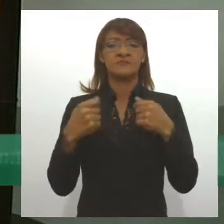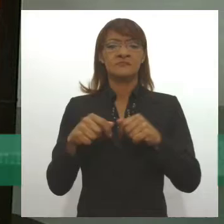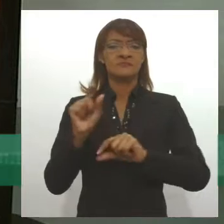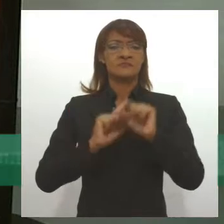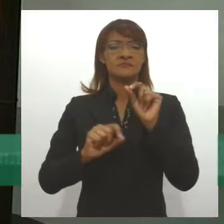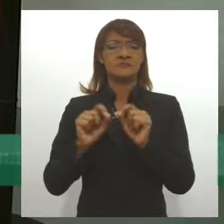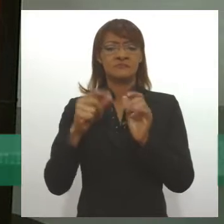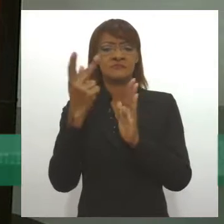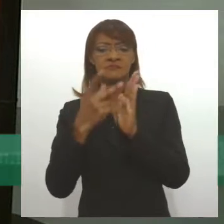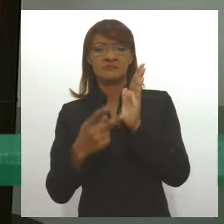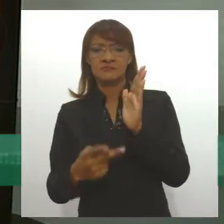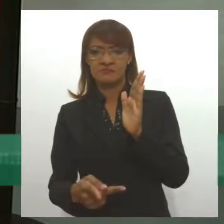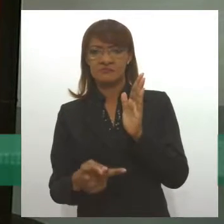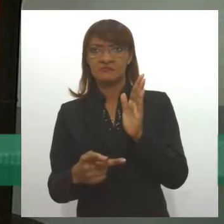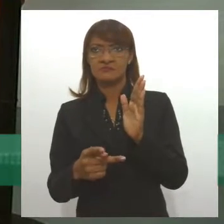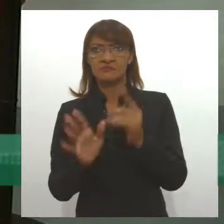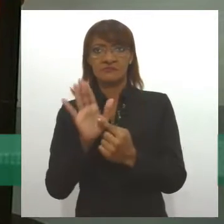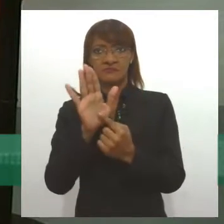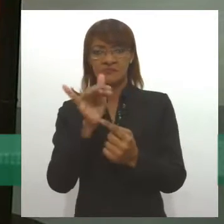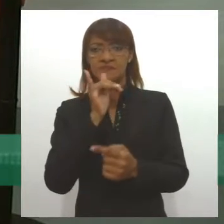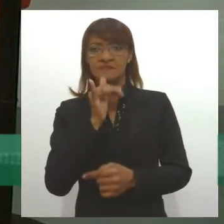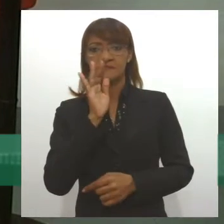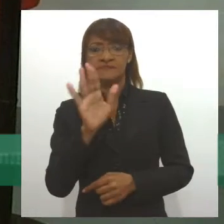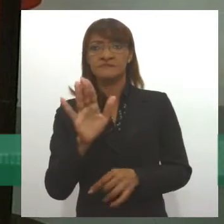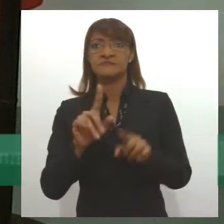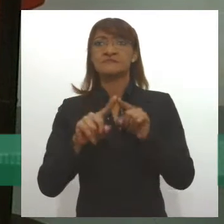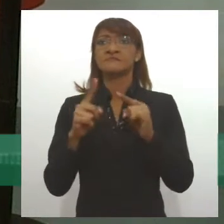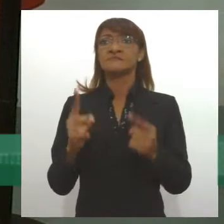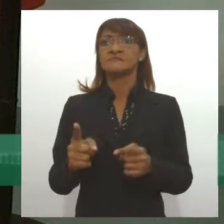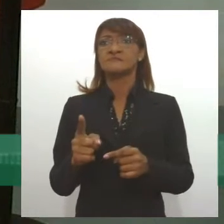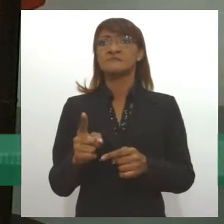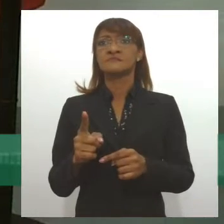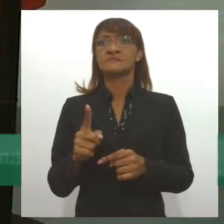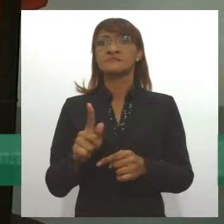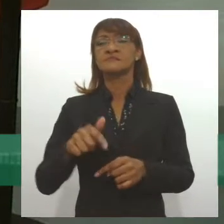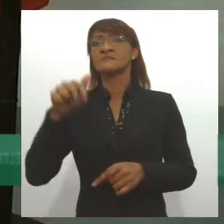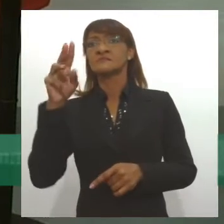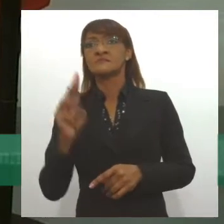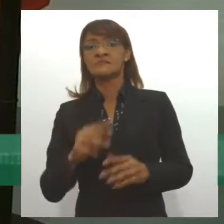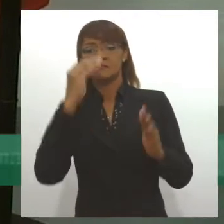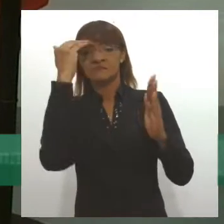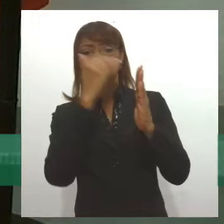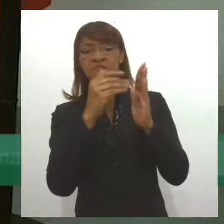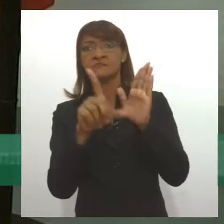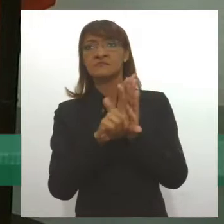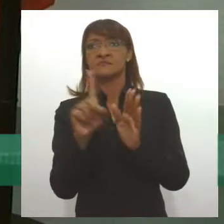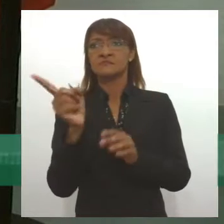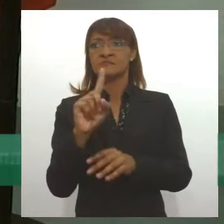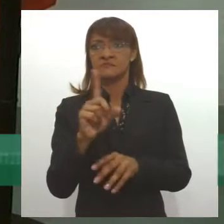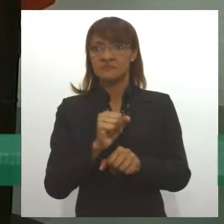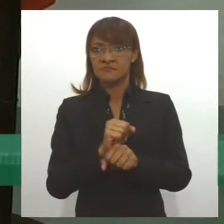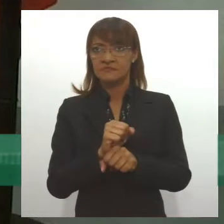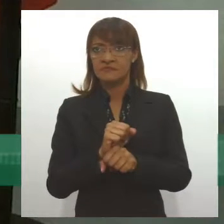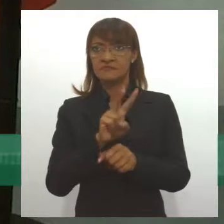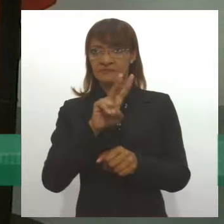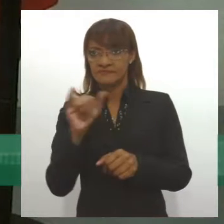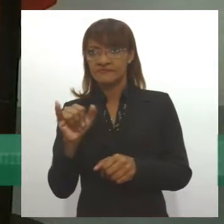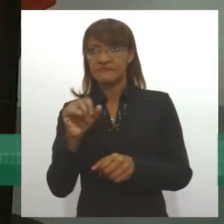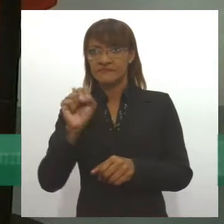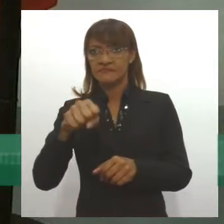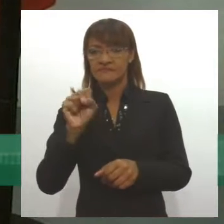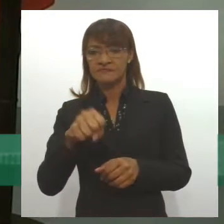vai cortar, vai dar o exemplo, mas e quem não cumprir a lei? A lei regulamenta, a lei vai punir de certa